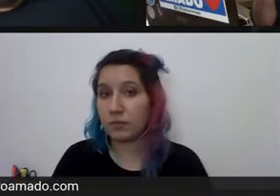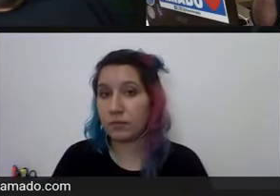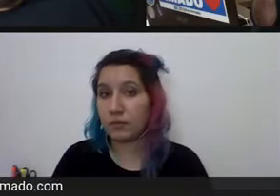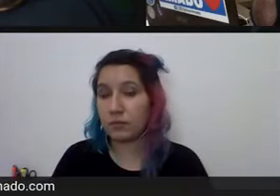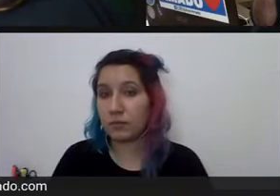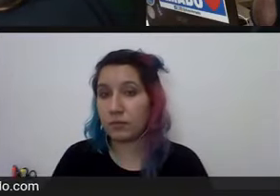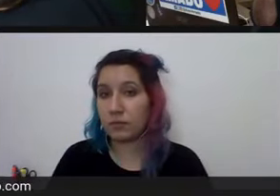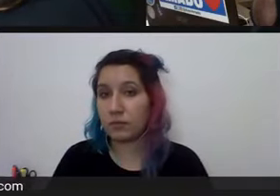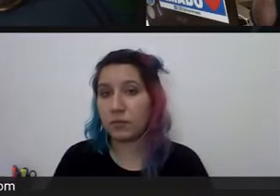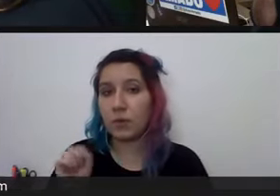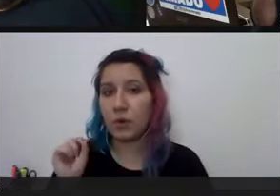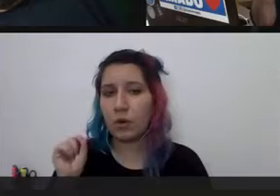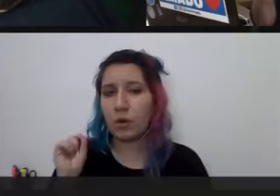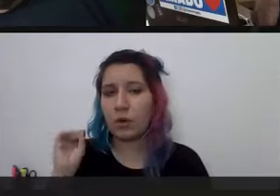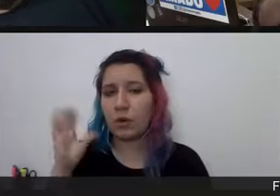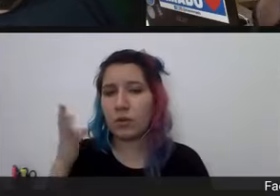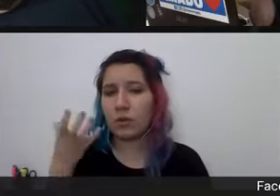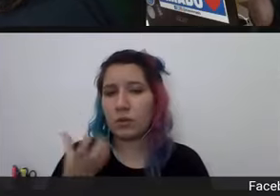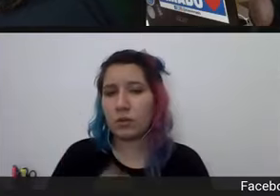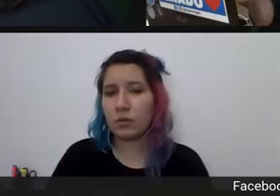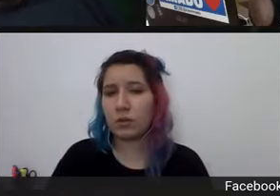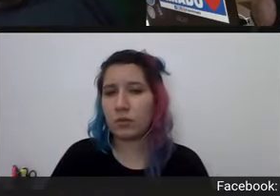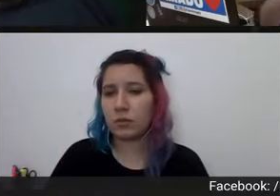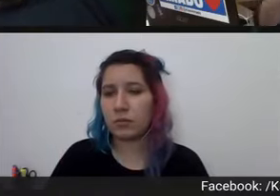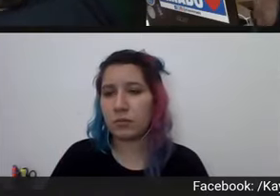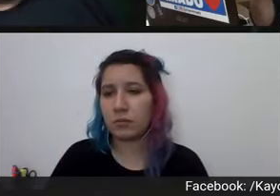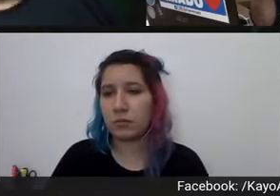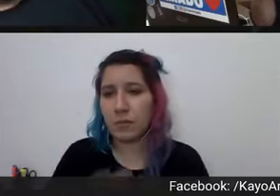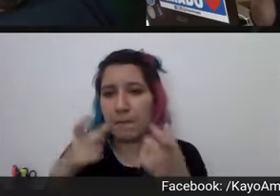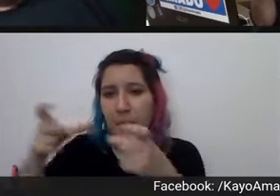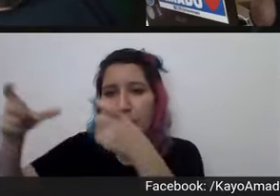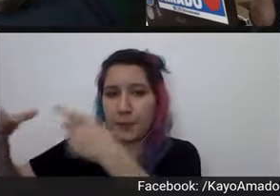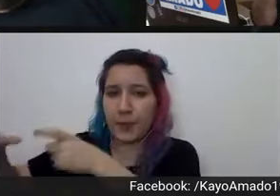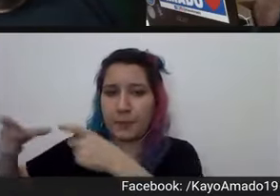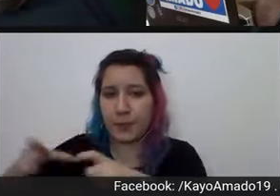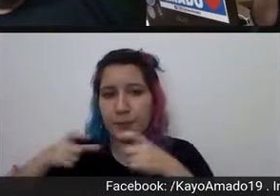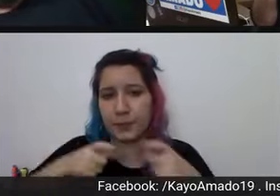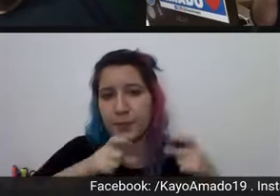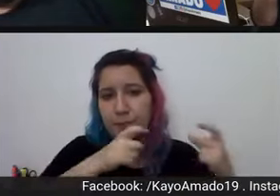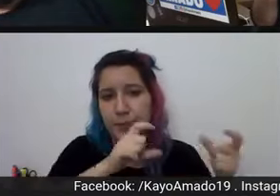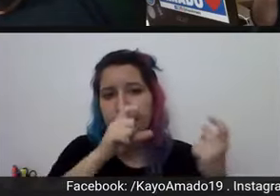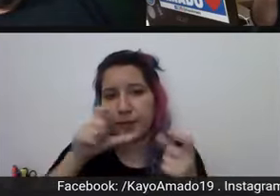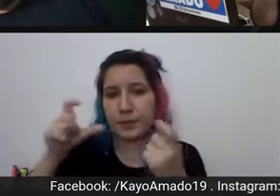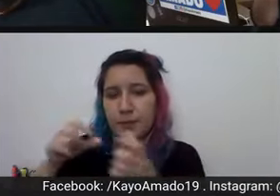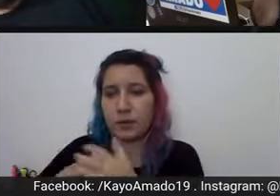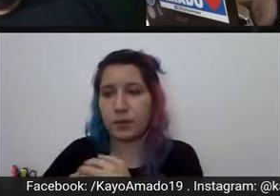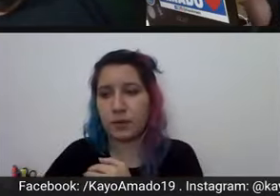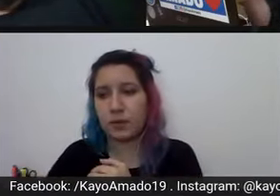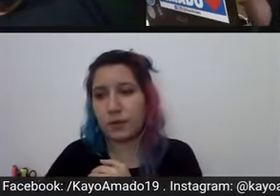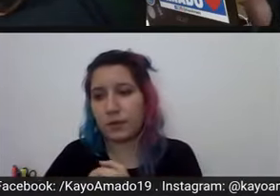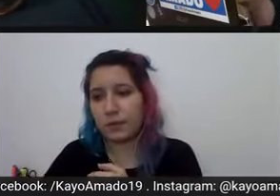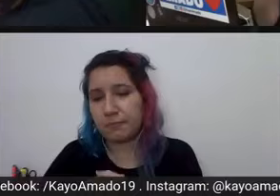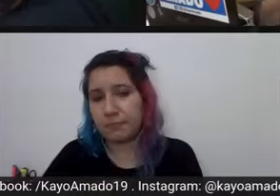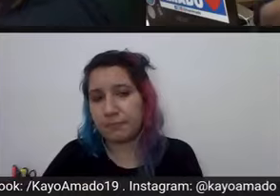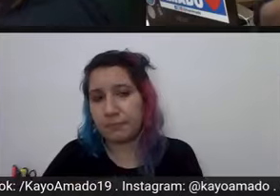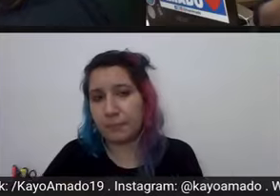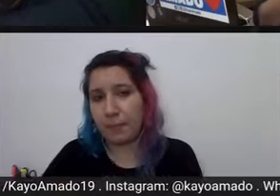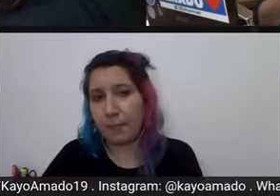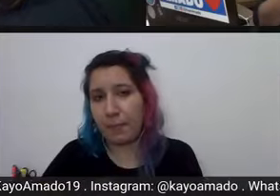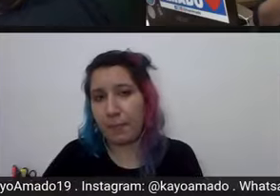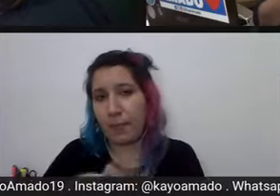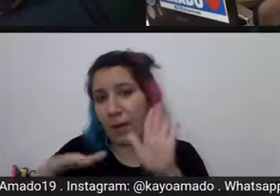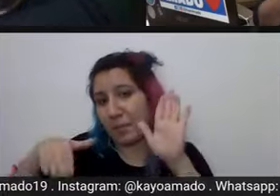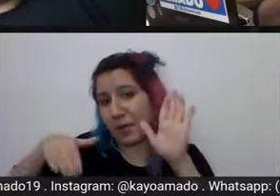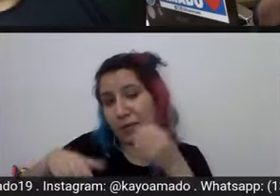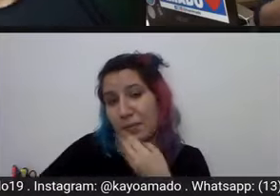Aí o que acontece? A gente vai para os bairros. E nos bairros, porque muitas vezes as pessoas falam, ah, nos bairros a praia está